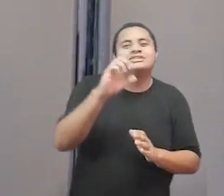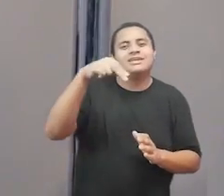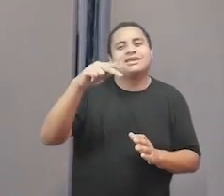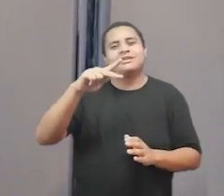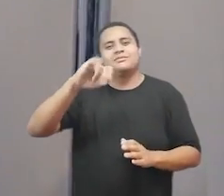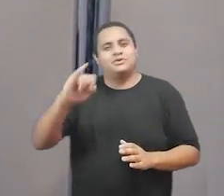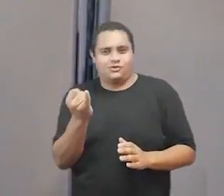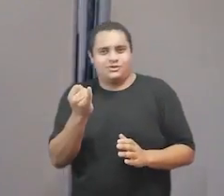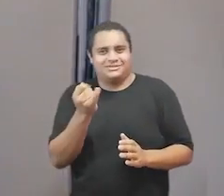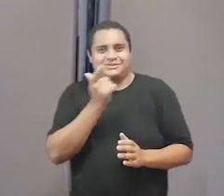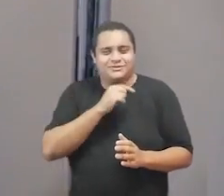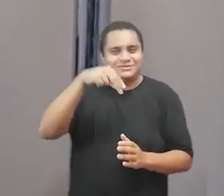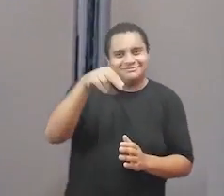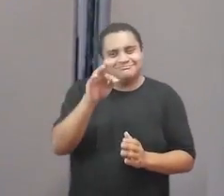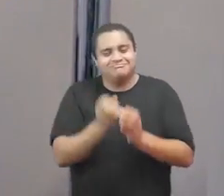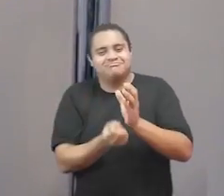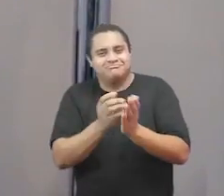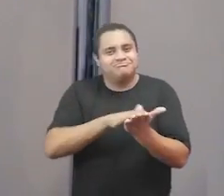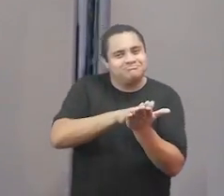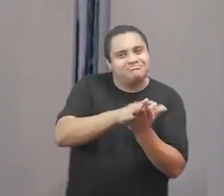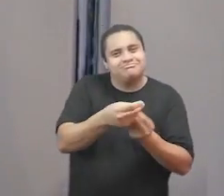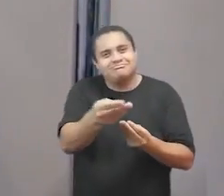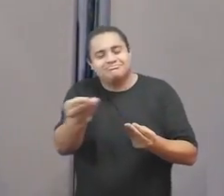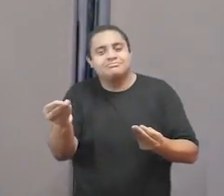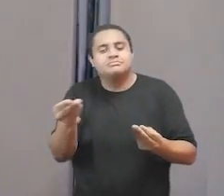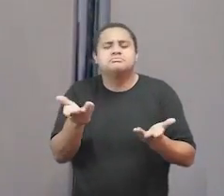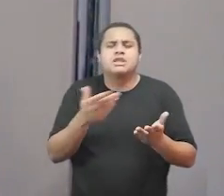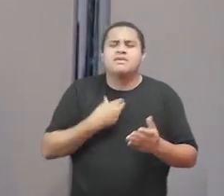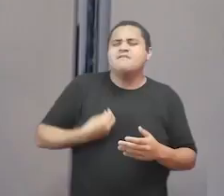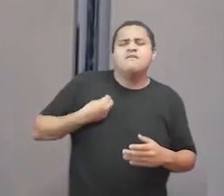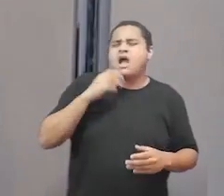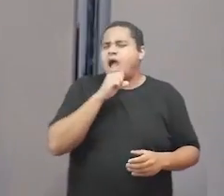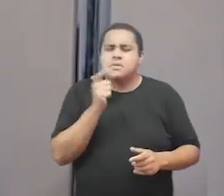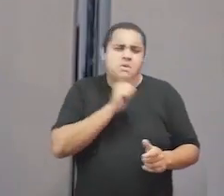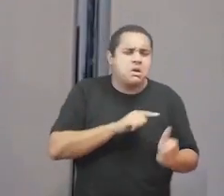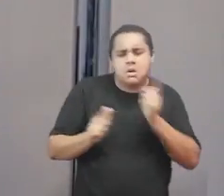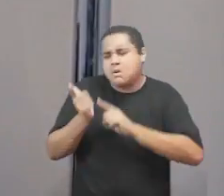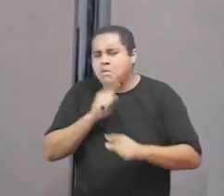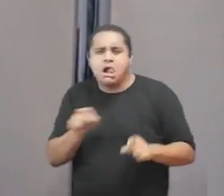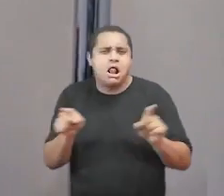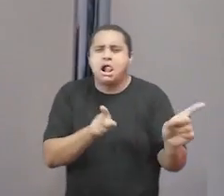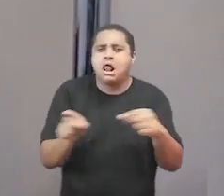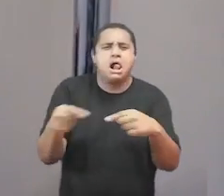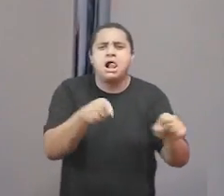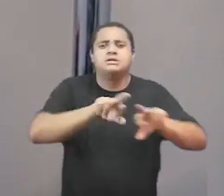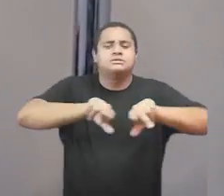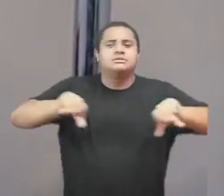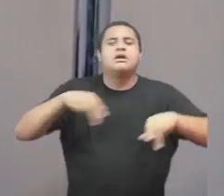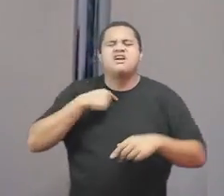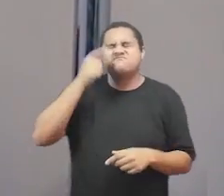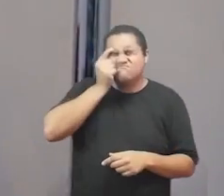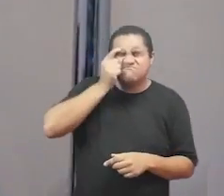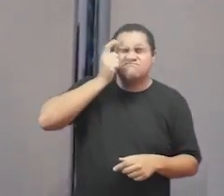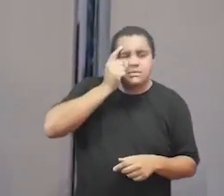um CNPJ, né, para emitir nota fiscal, mas sozinho, porque sozinho eu vou mais rápido. Então eu era muito apegado a isso e era uma coisa que eu